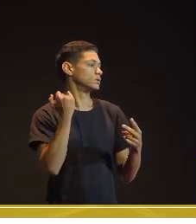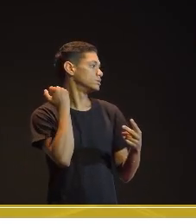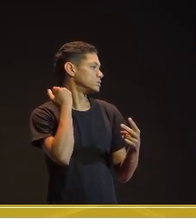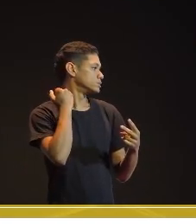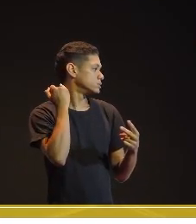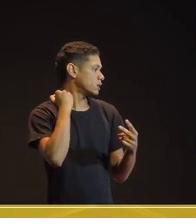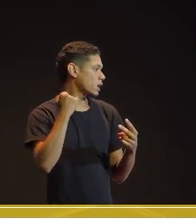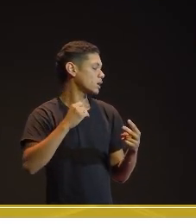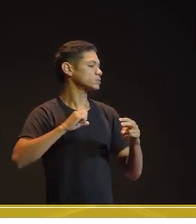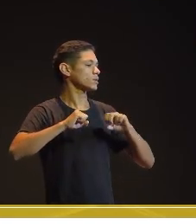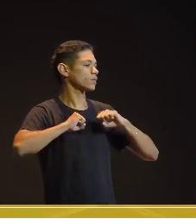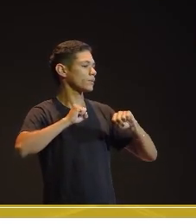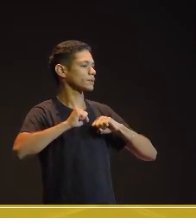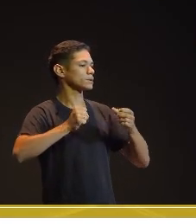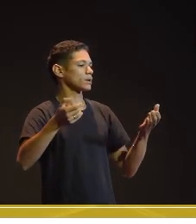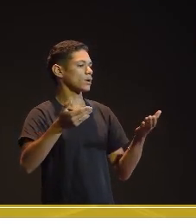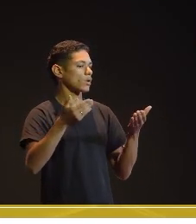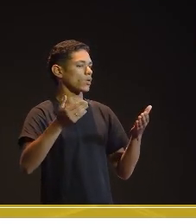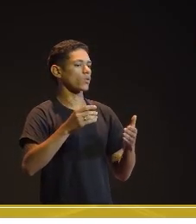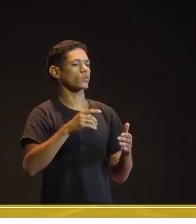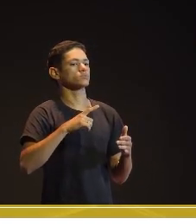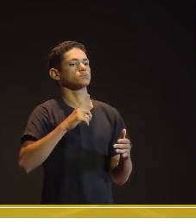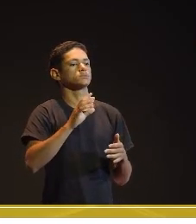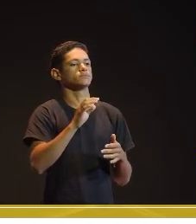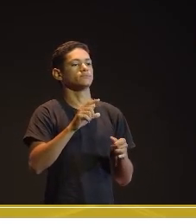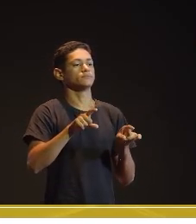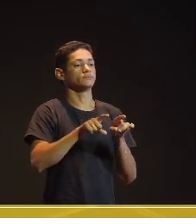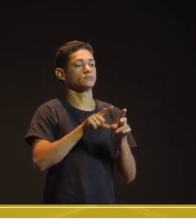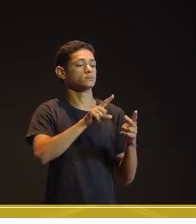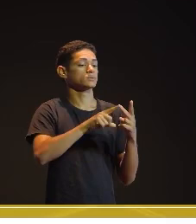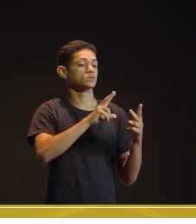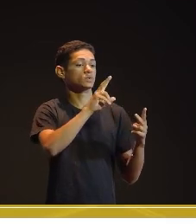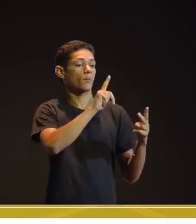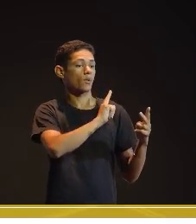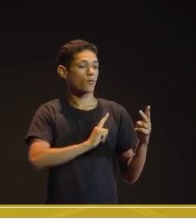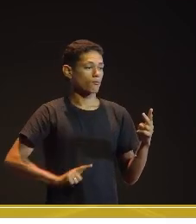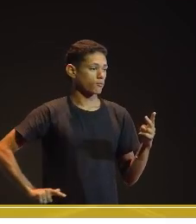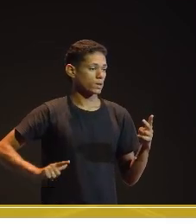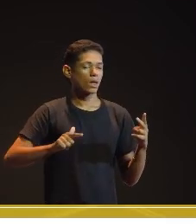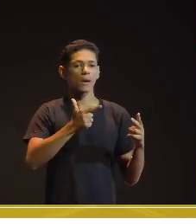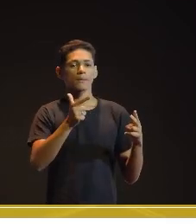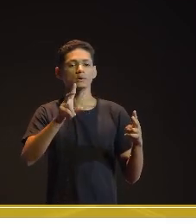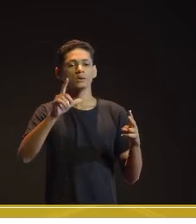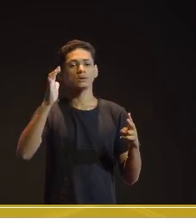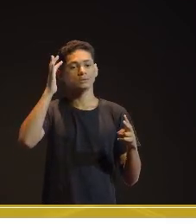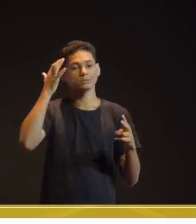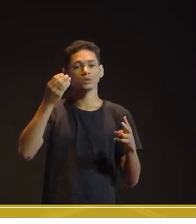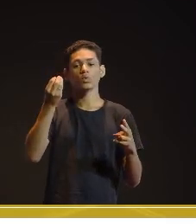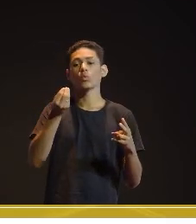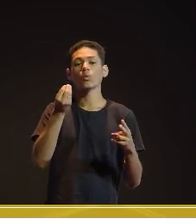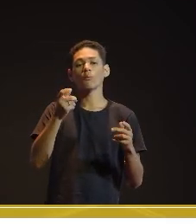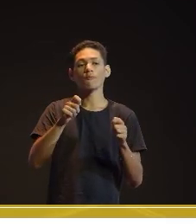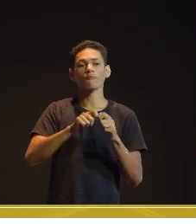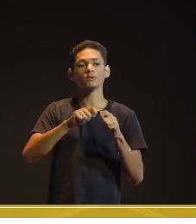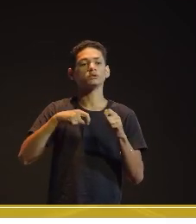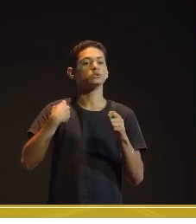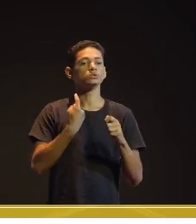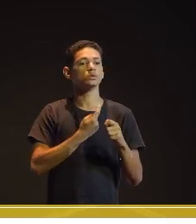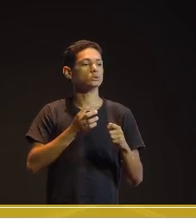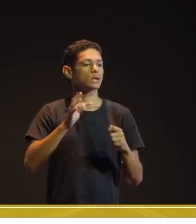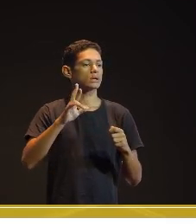tarifas horárias serão debatidas agora na análise tarifária, na tomada de subsídios do governo. A próxima é decidir o que eles vão fazer com a nossa